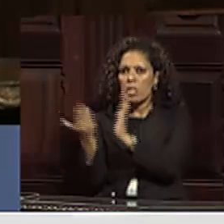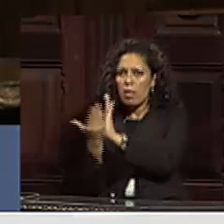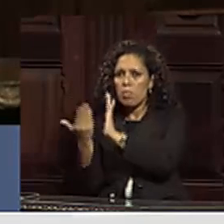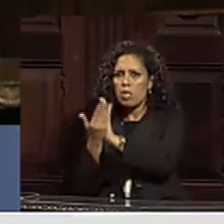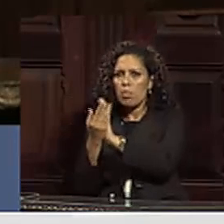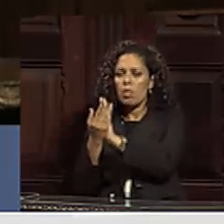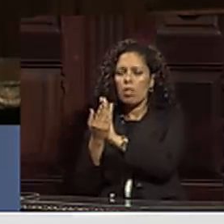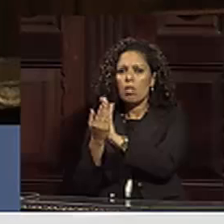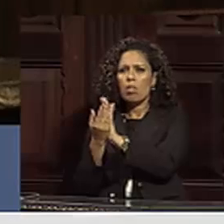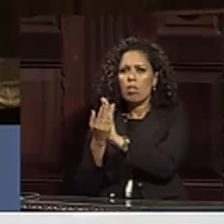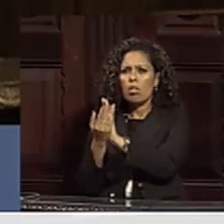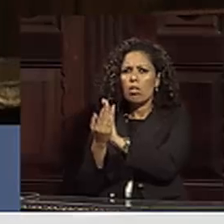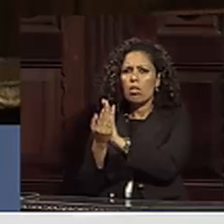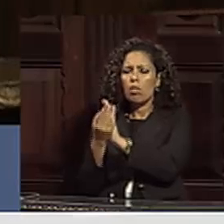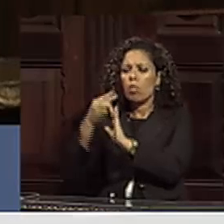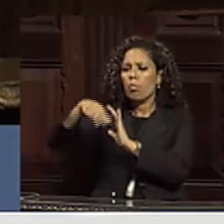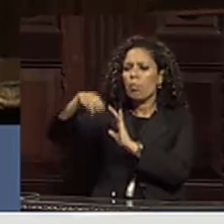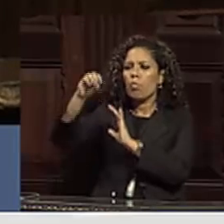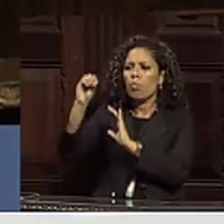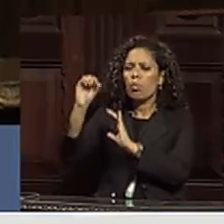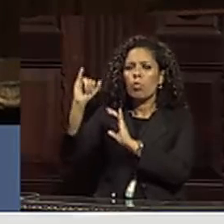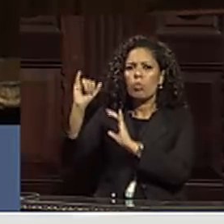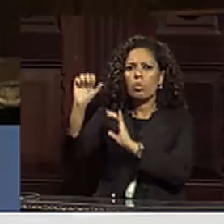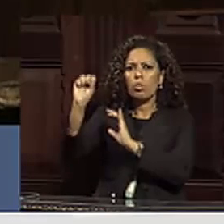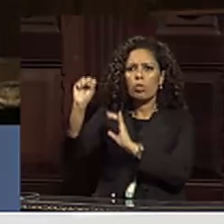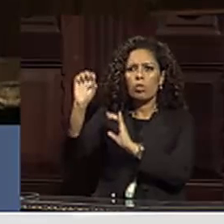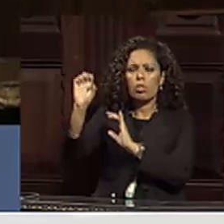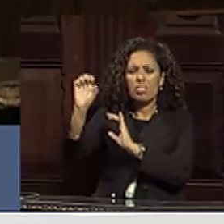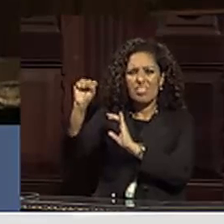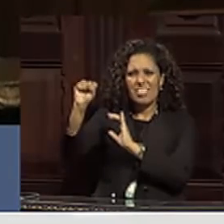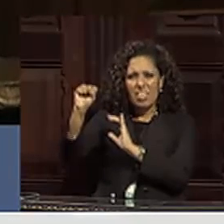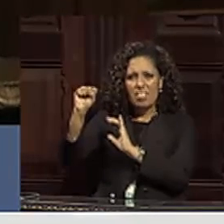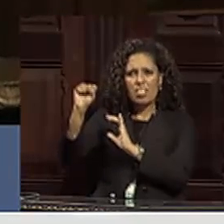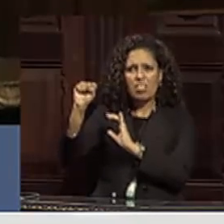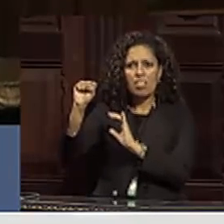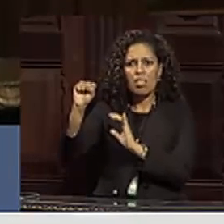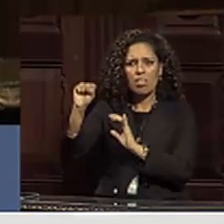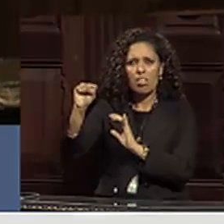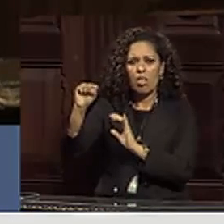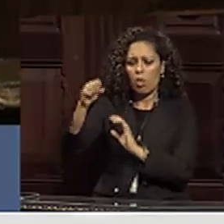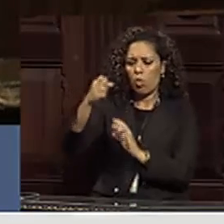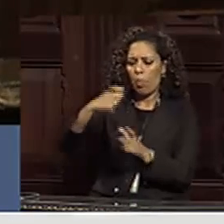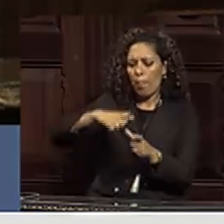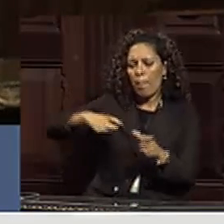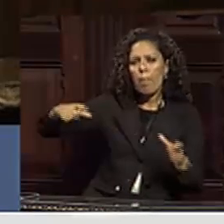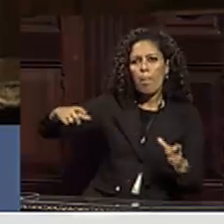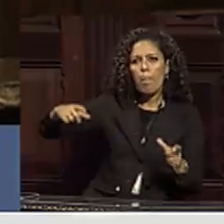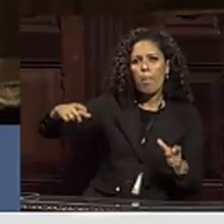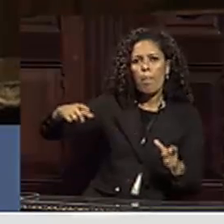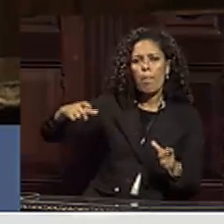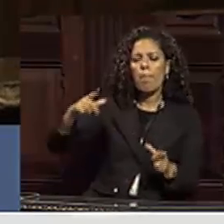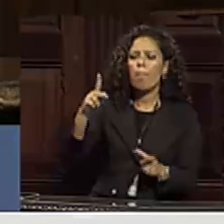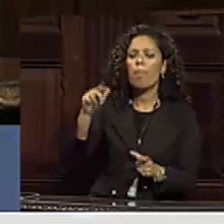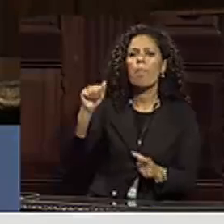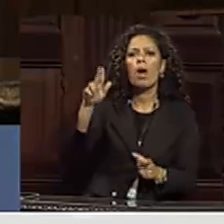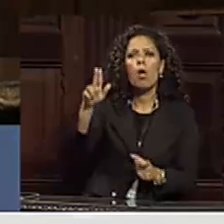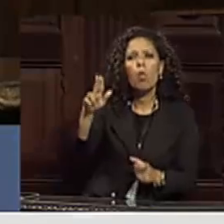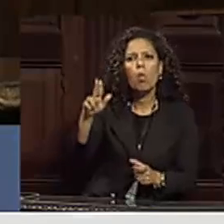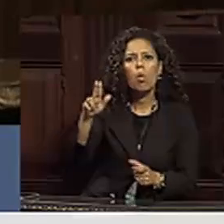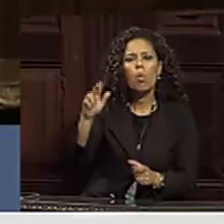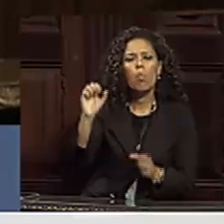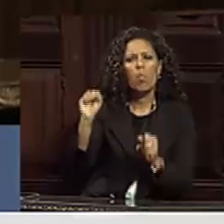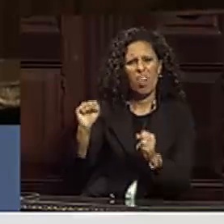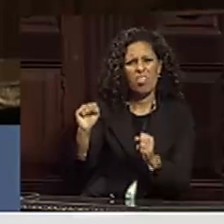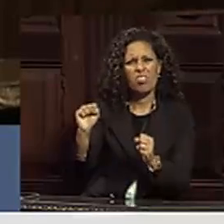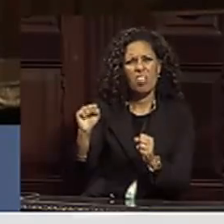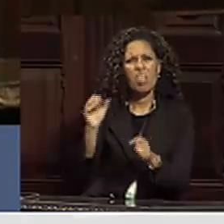proteção dos direitos humanos fundamentais, do exercício da cidadania e das liberdades públicas,